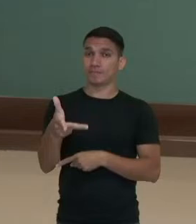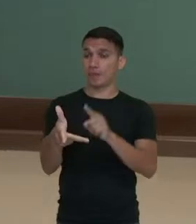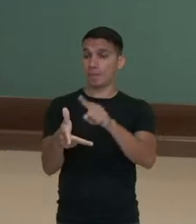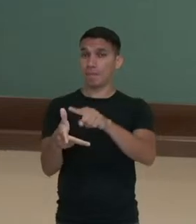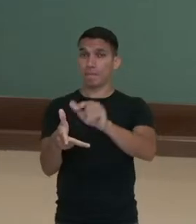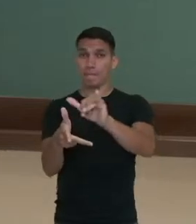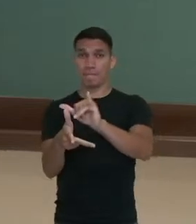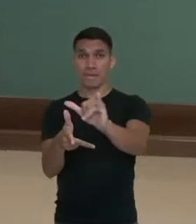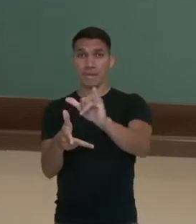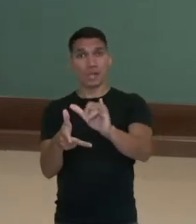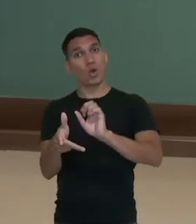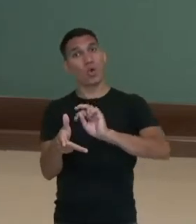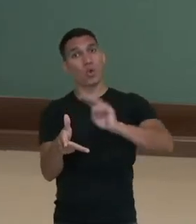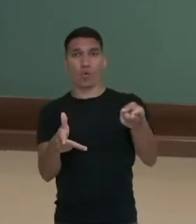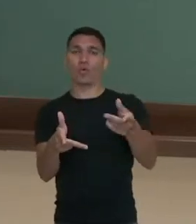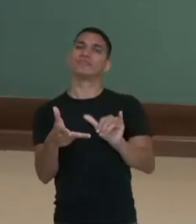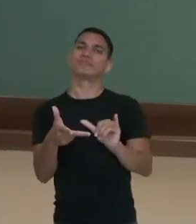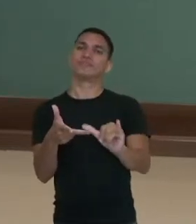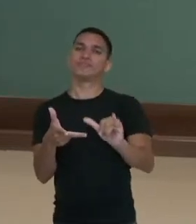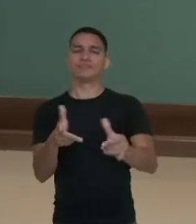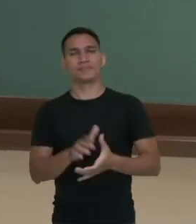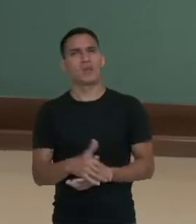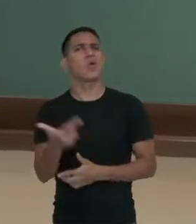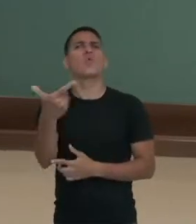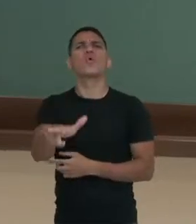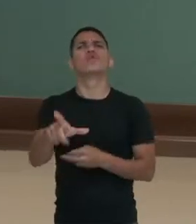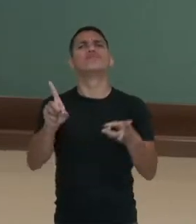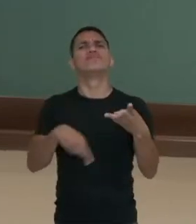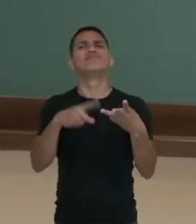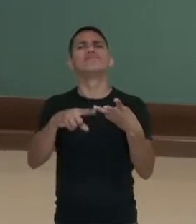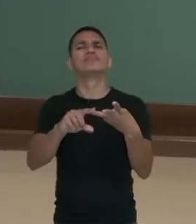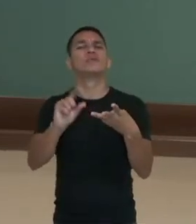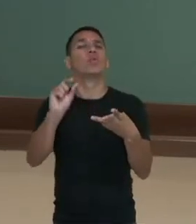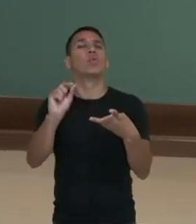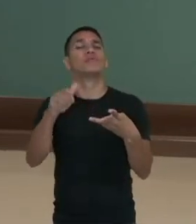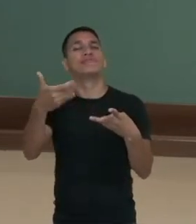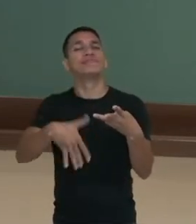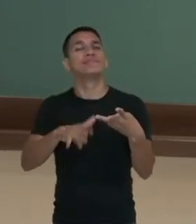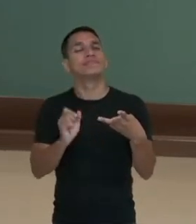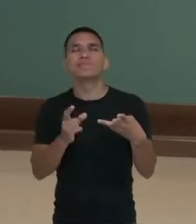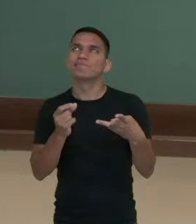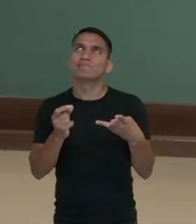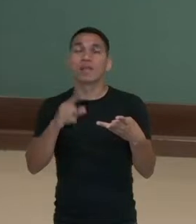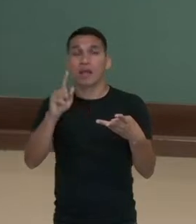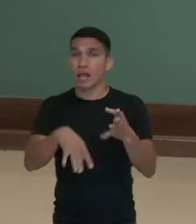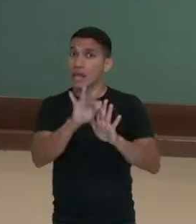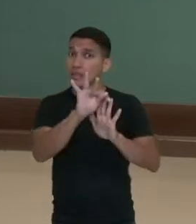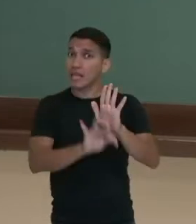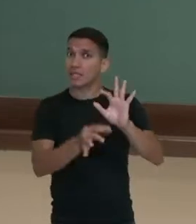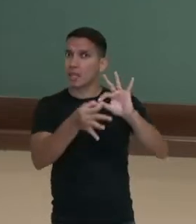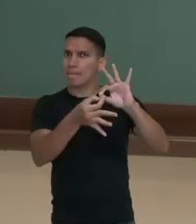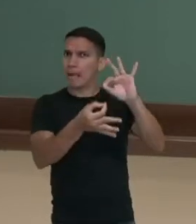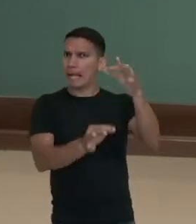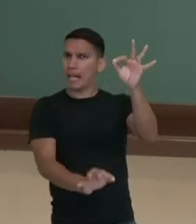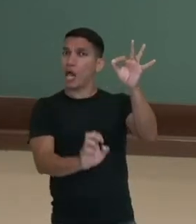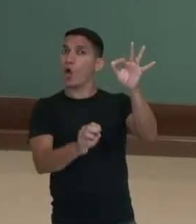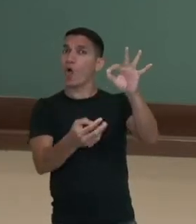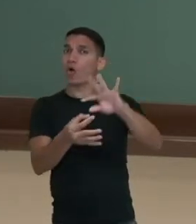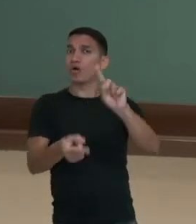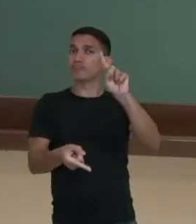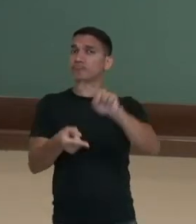primeira quanto em terceira pessoa. Que mais? É um texto longo ou curto,